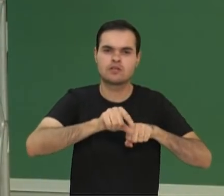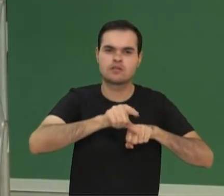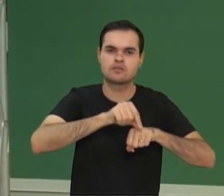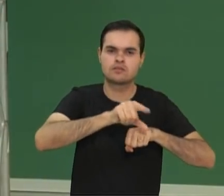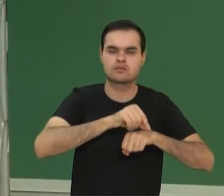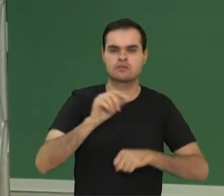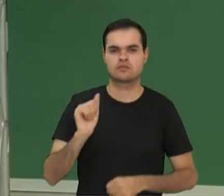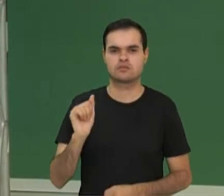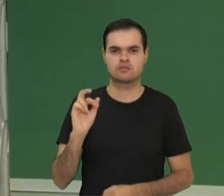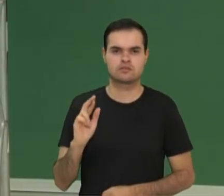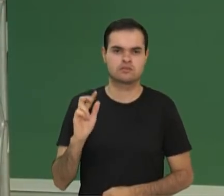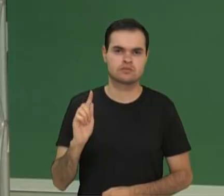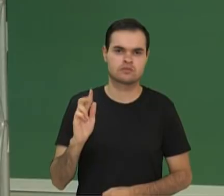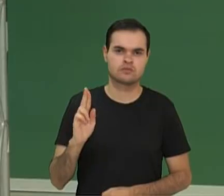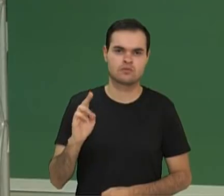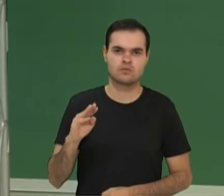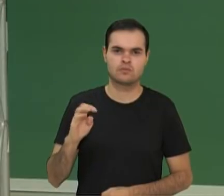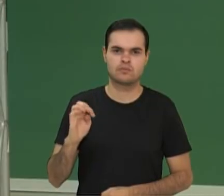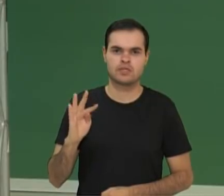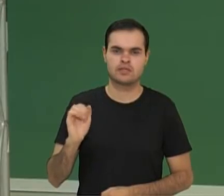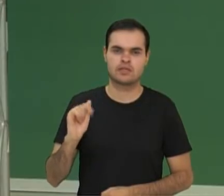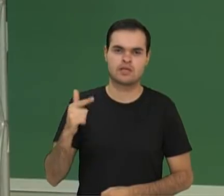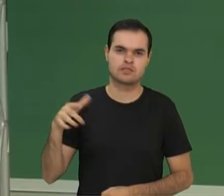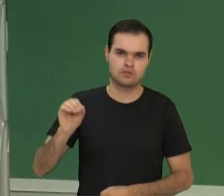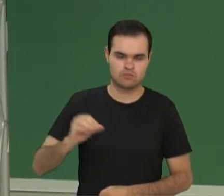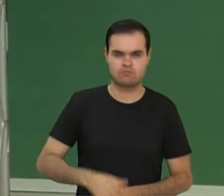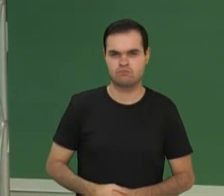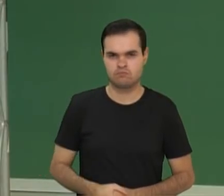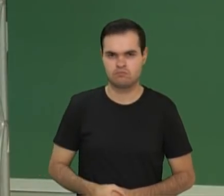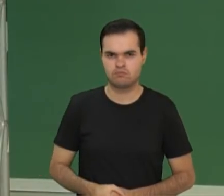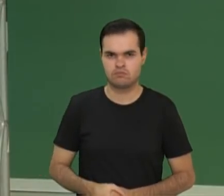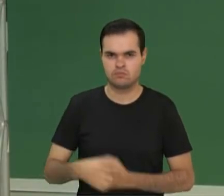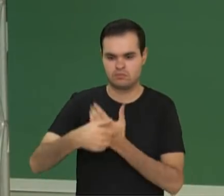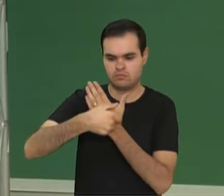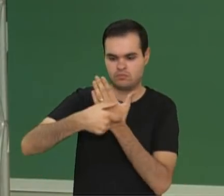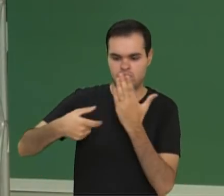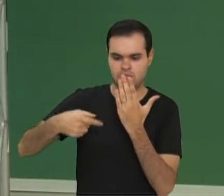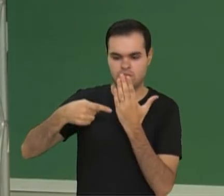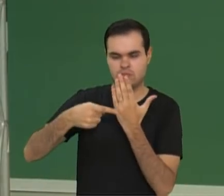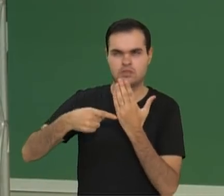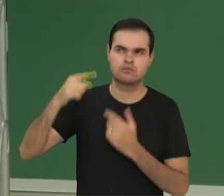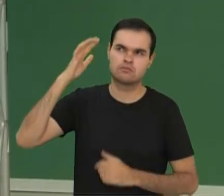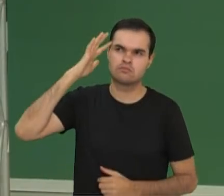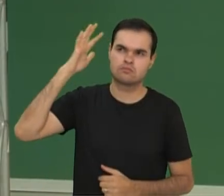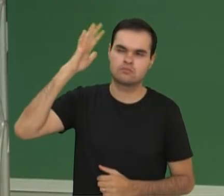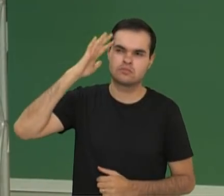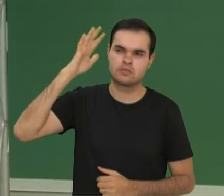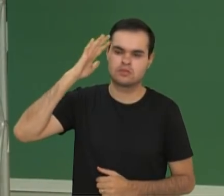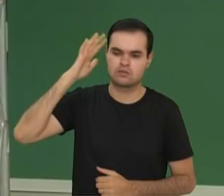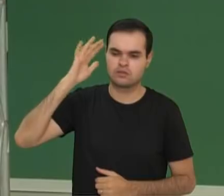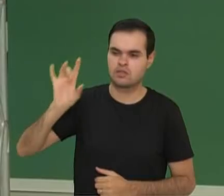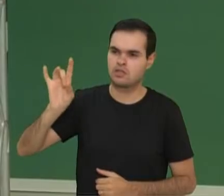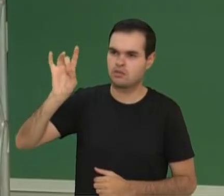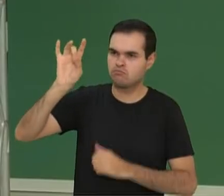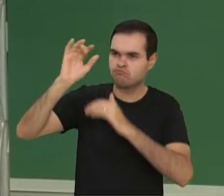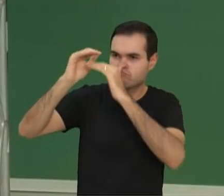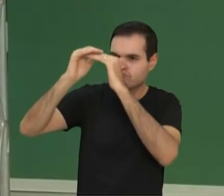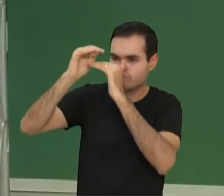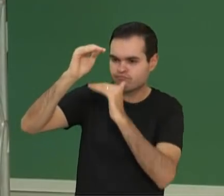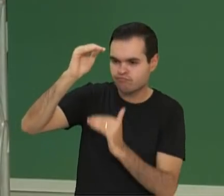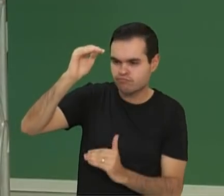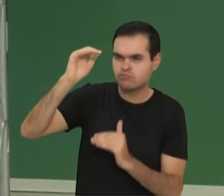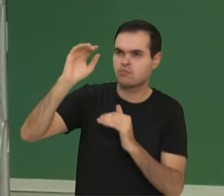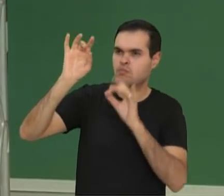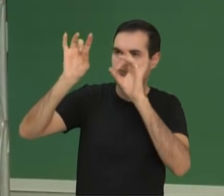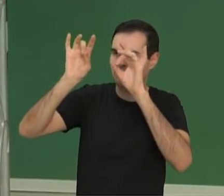argumentação, certo? O autor ele pensa, ele reflete em cada parte do texto